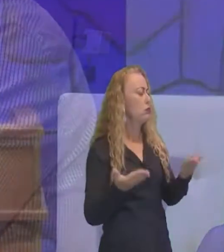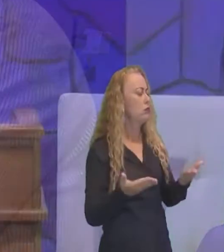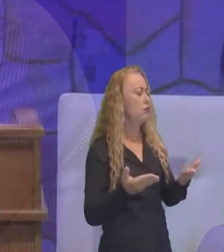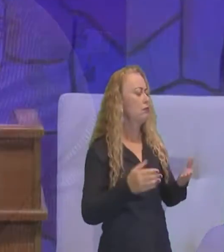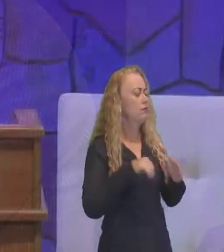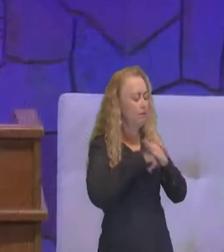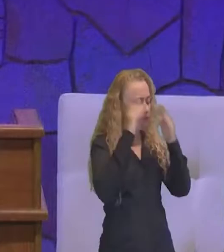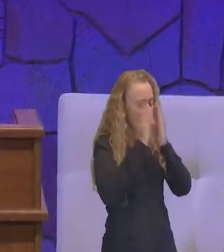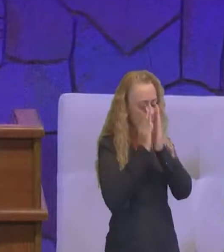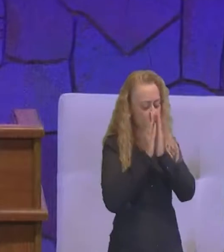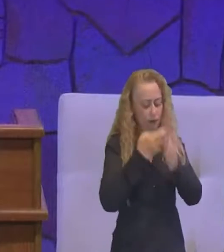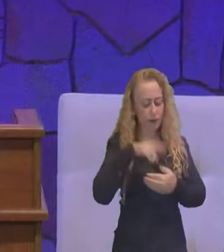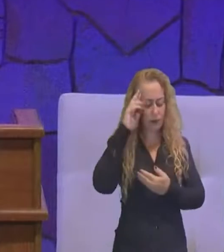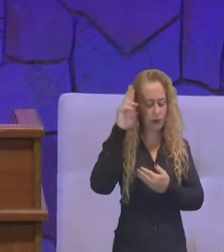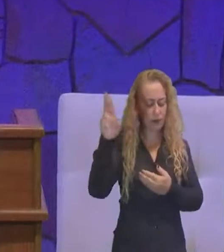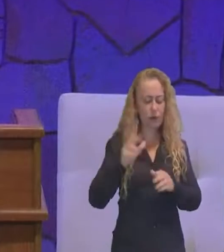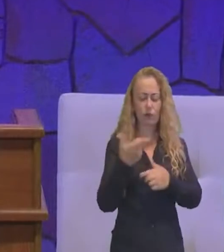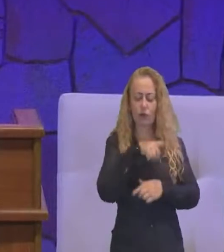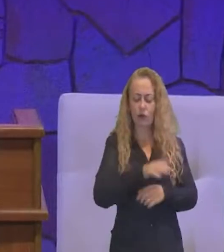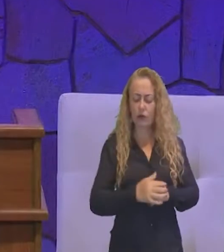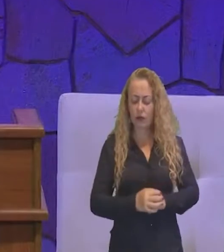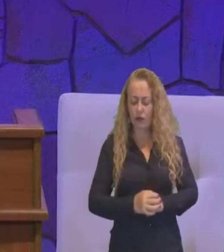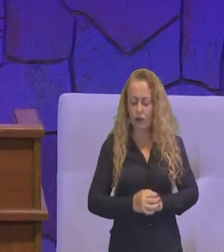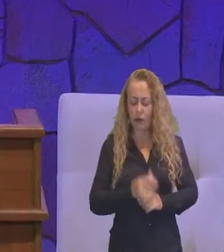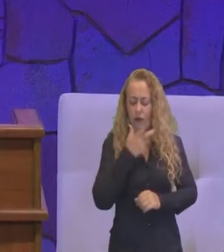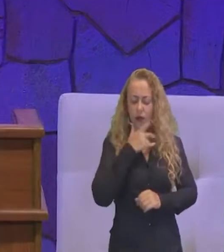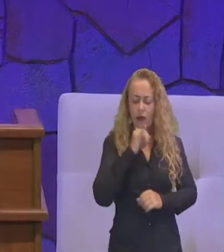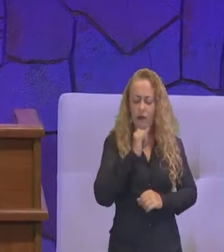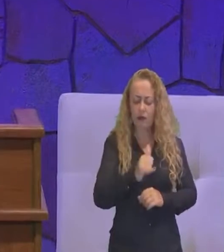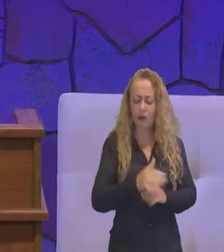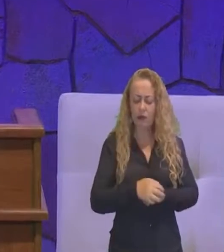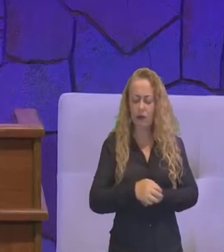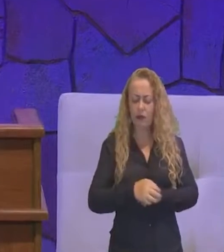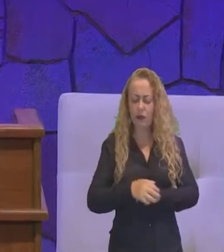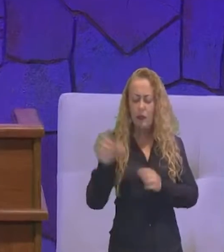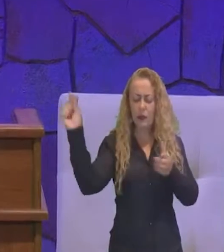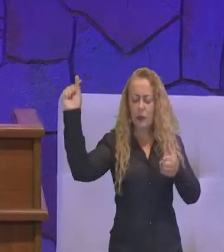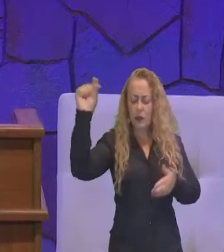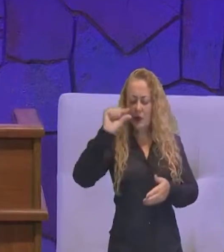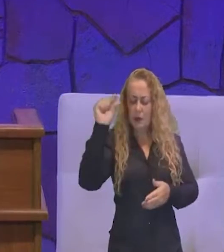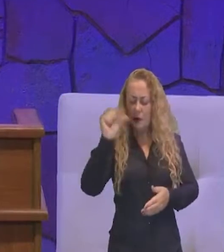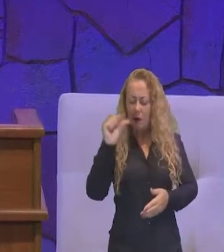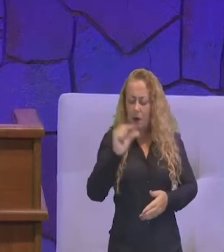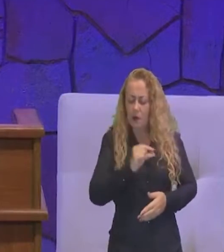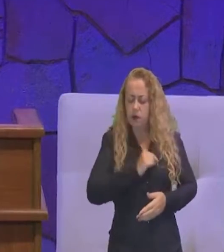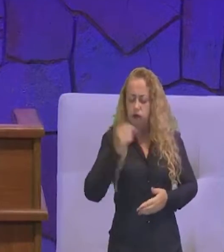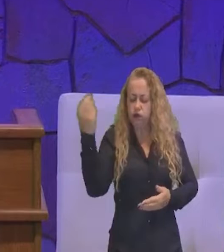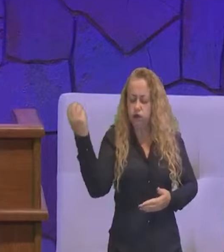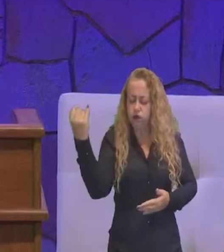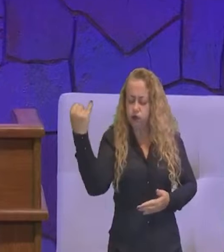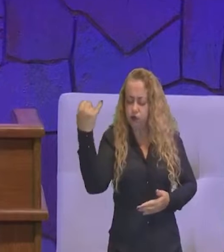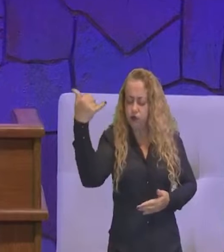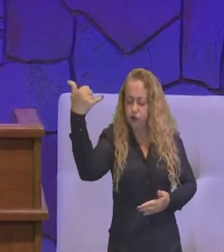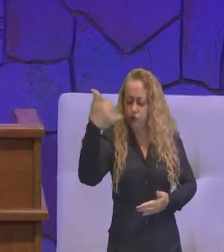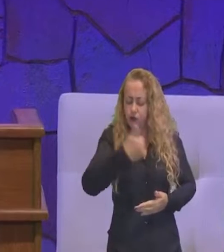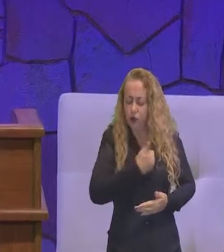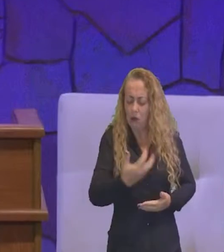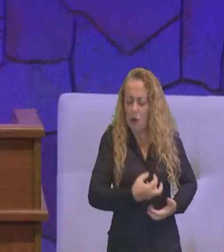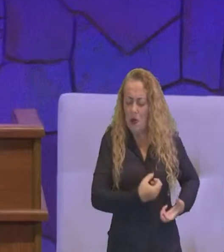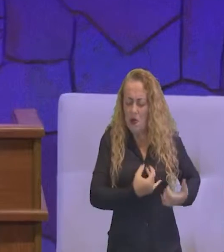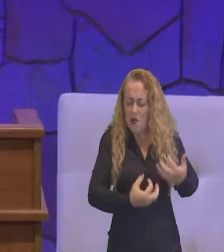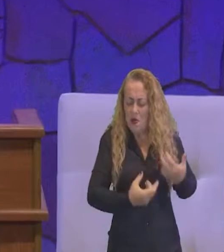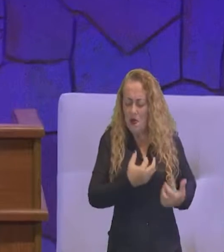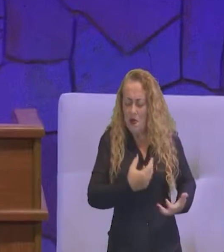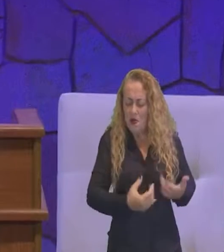cabeça, vamos orar mais uma vez. Pai, aqui está a tua palavra, palavra viva, palavra eficaz,